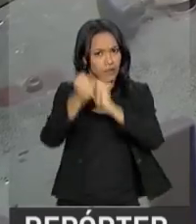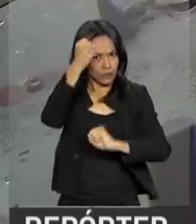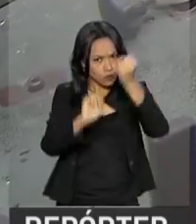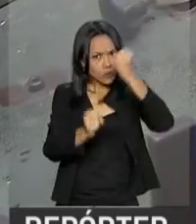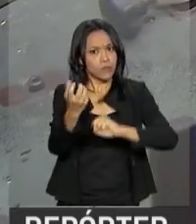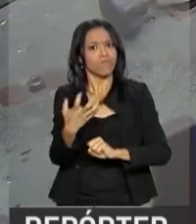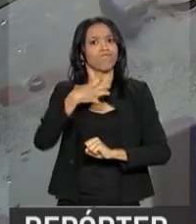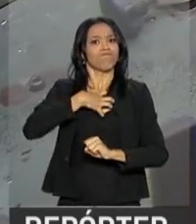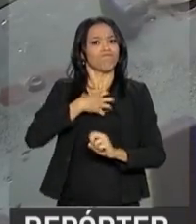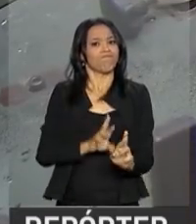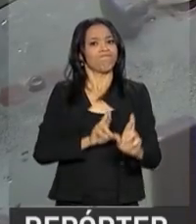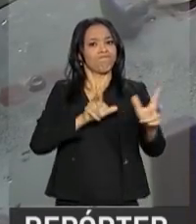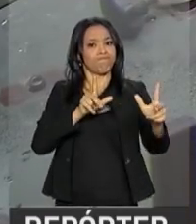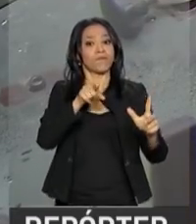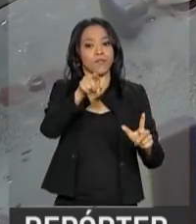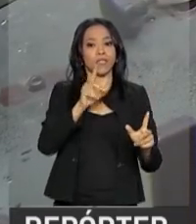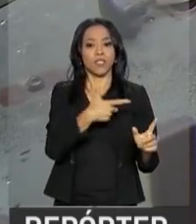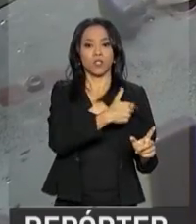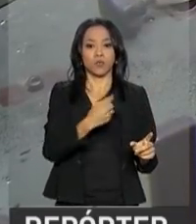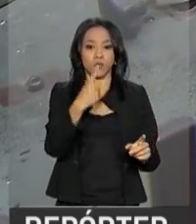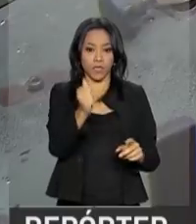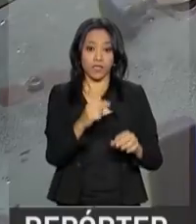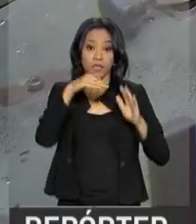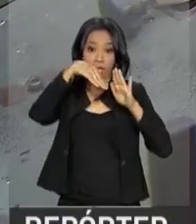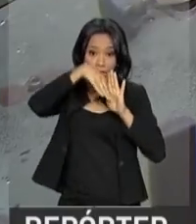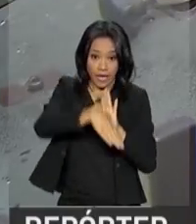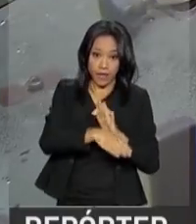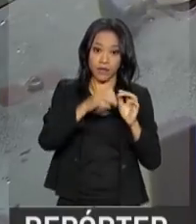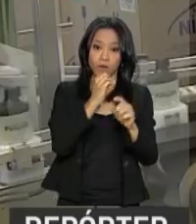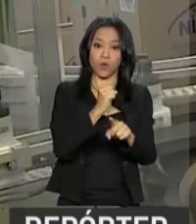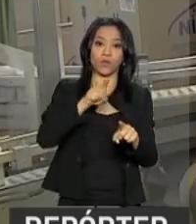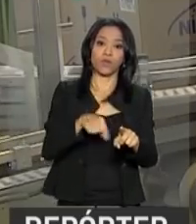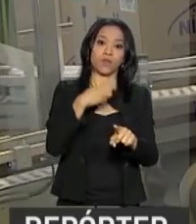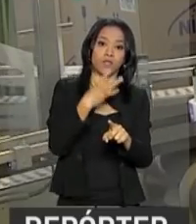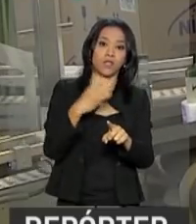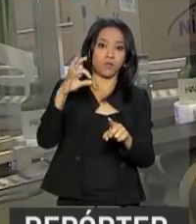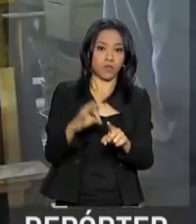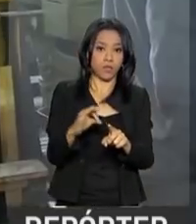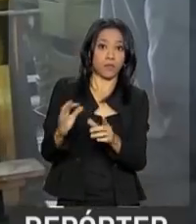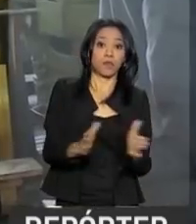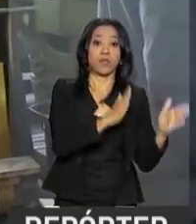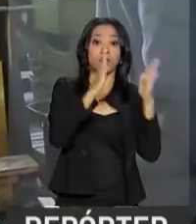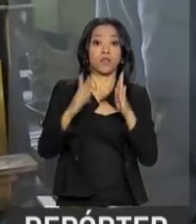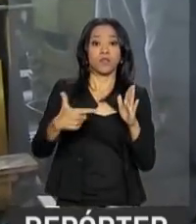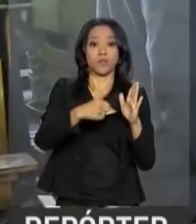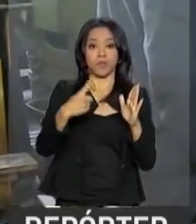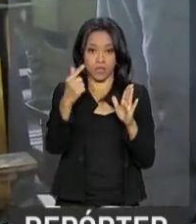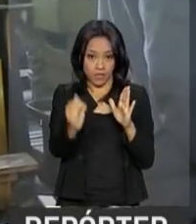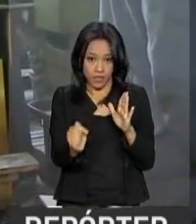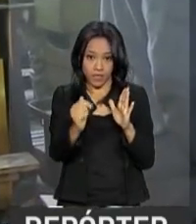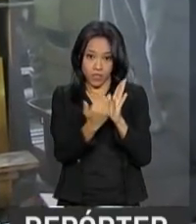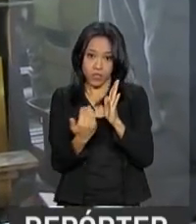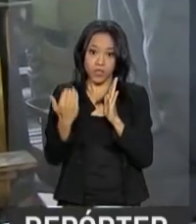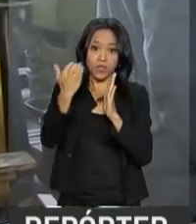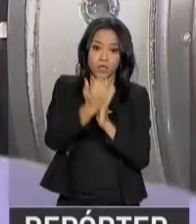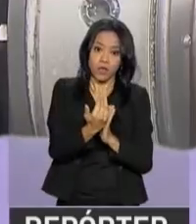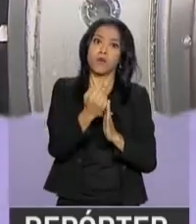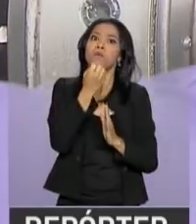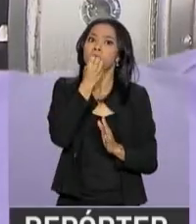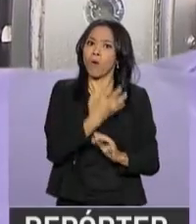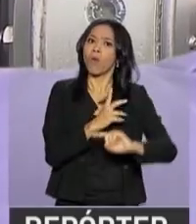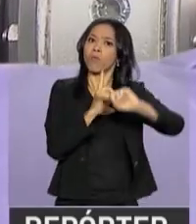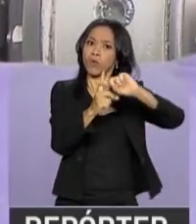2015 o setor fechou o ano com queda de 8,3 por cento já em 2017 o saldo ficou positivo